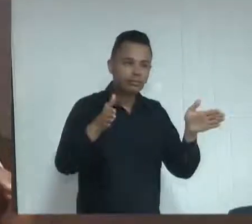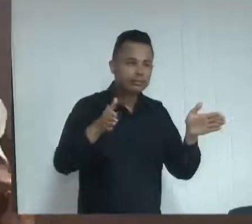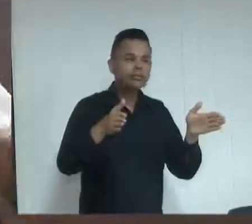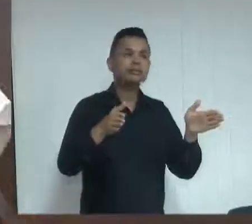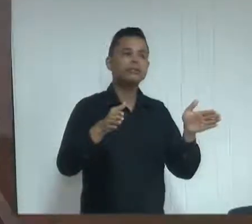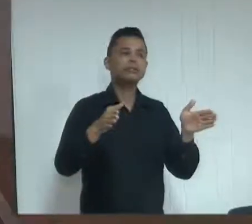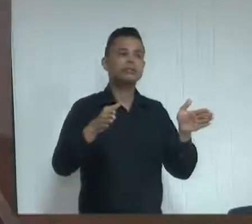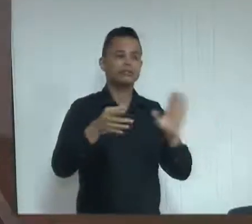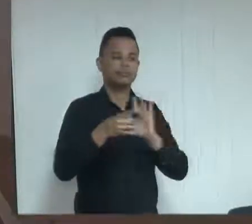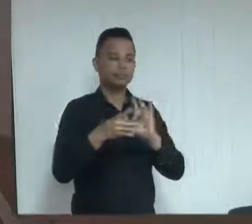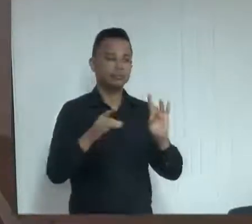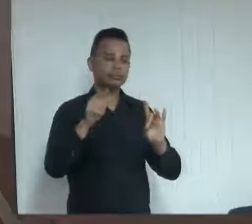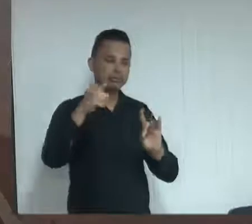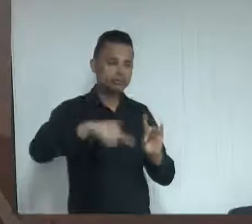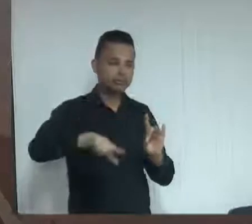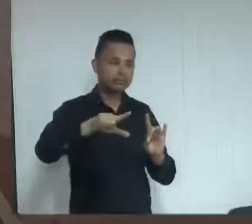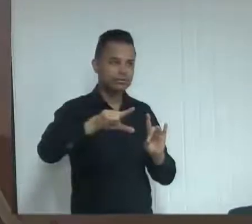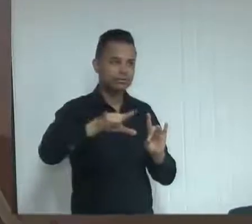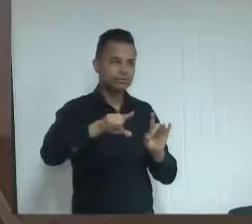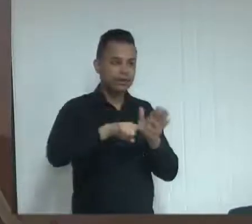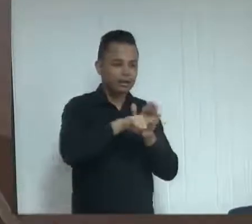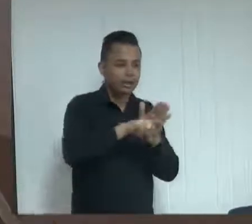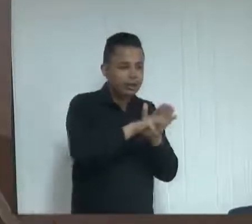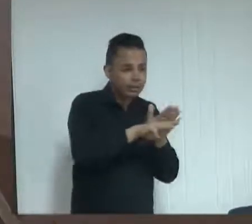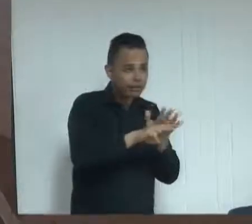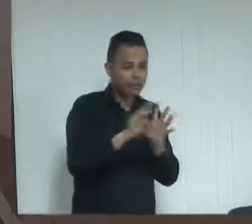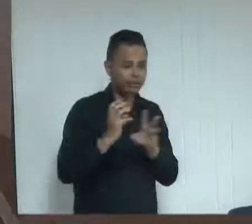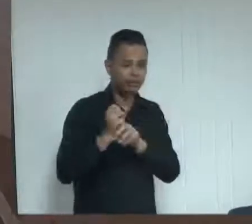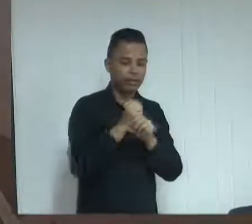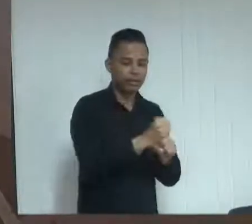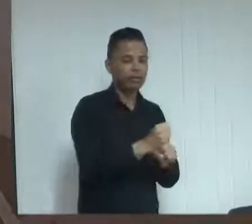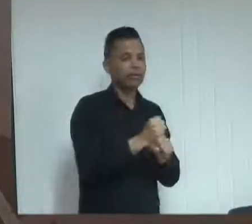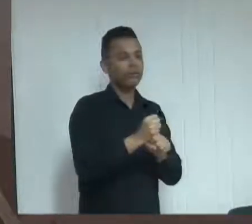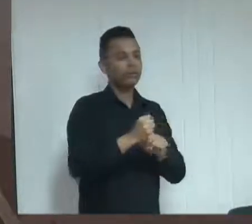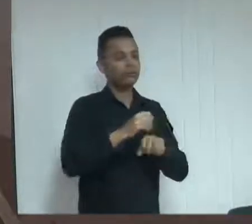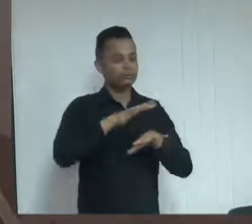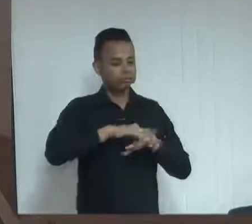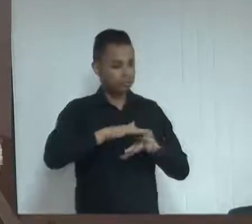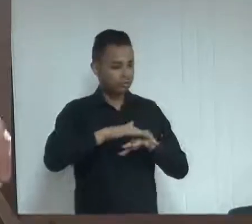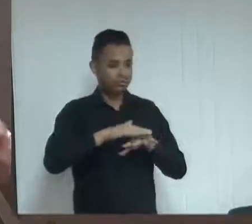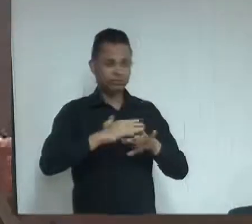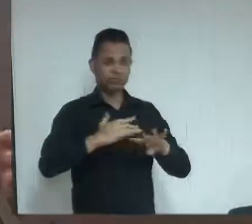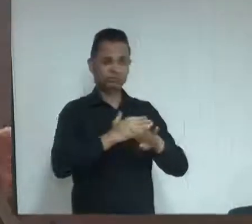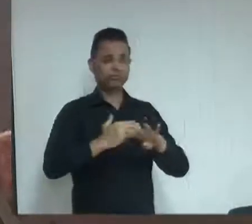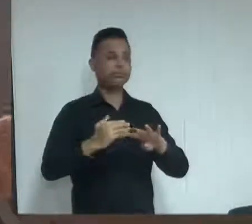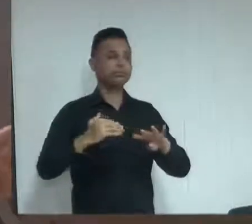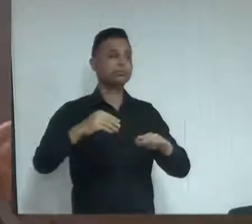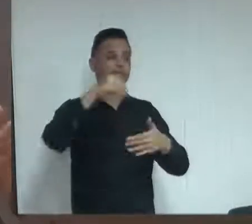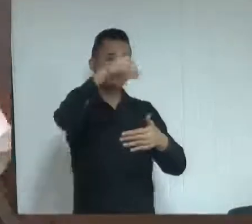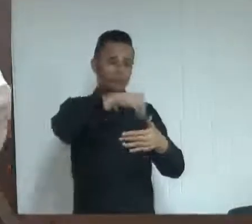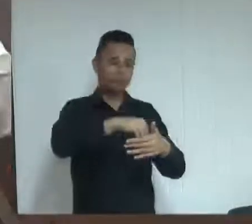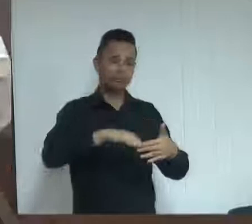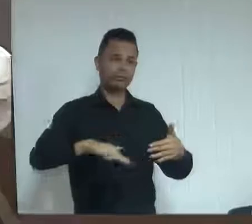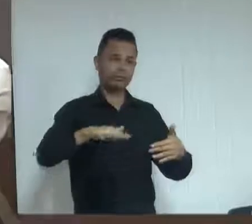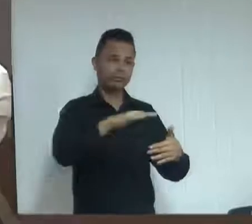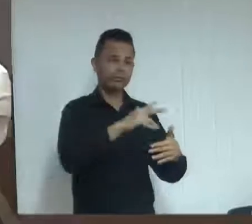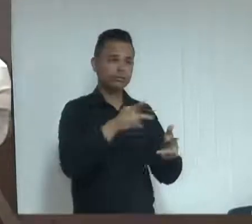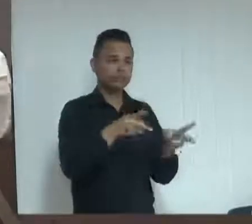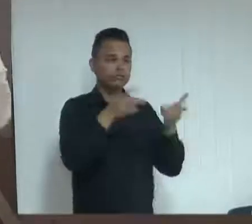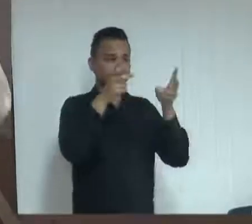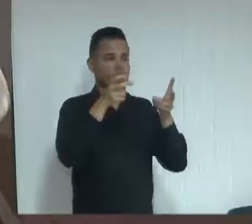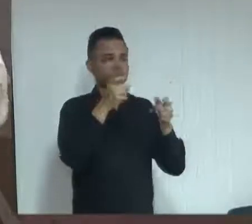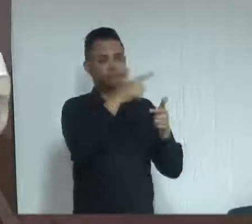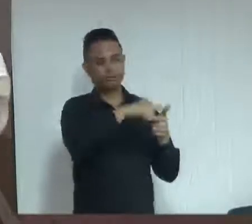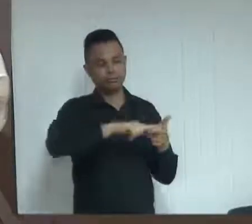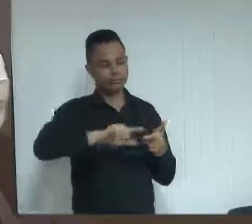eles relacionadas, bem como a sua metodologia e cálculos, são estabelecidas na esfera dos municípios. Até aí tudo bem, né? Sem problema. O que eu enxergo